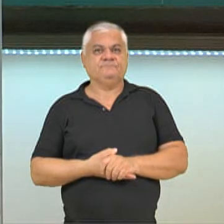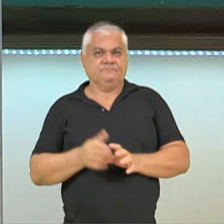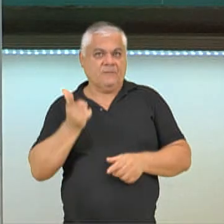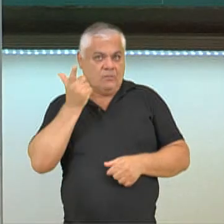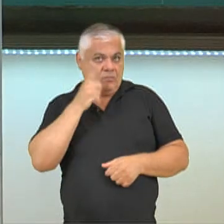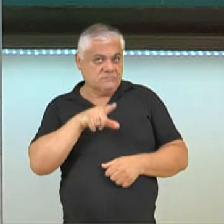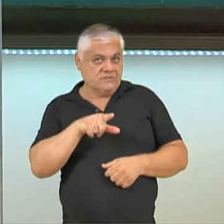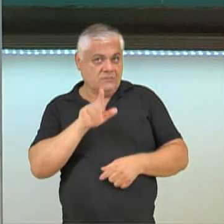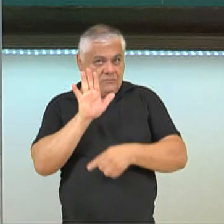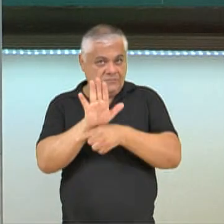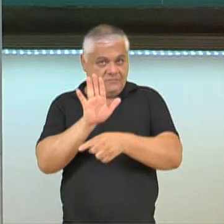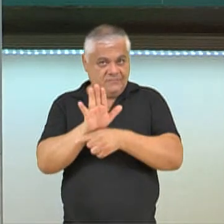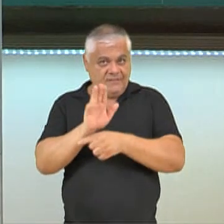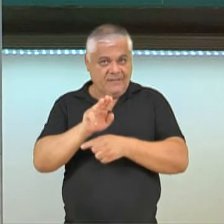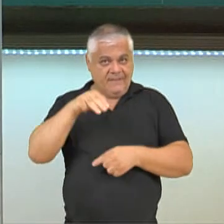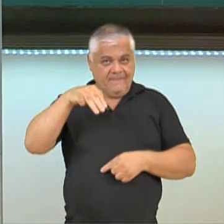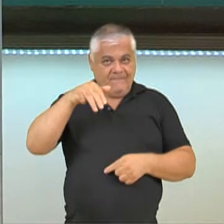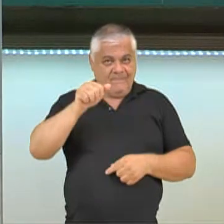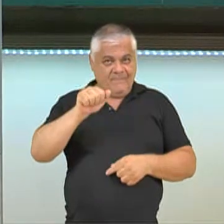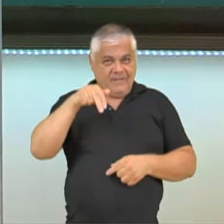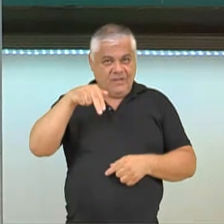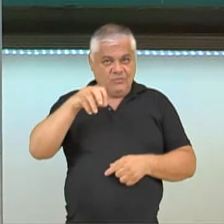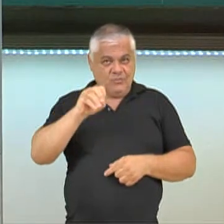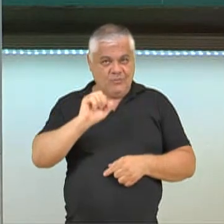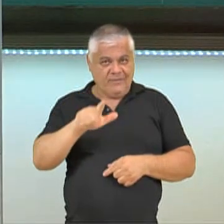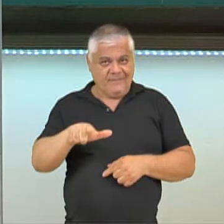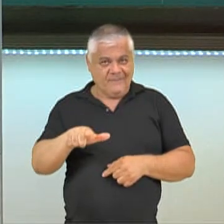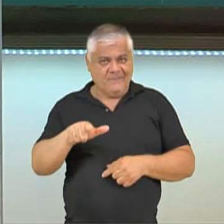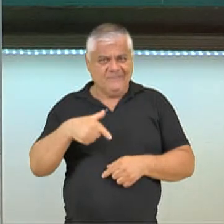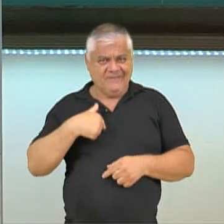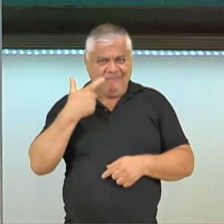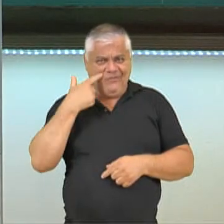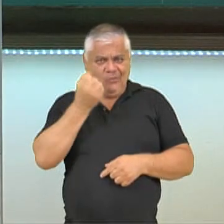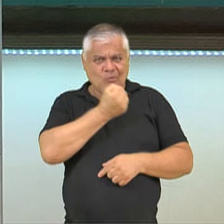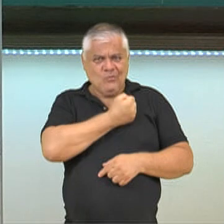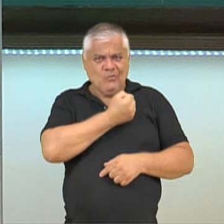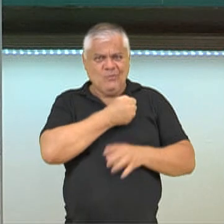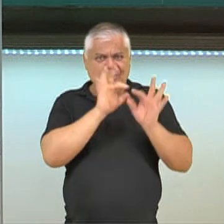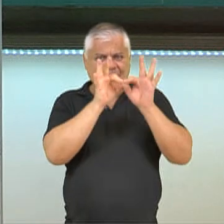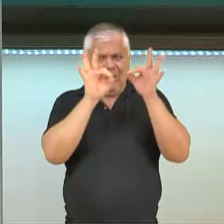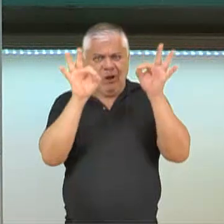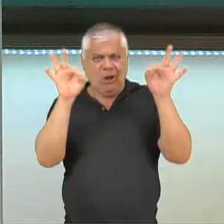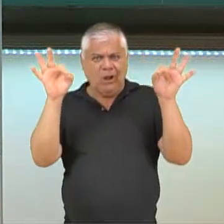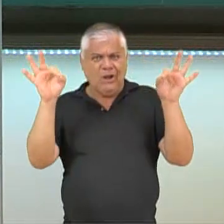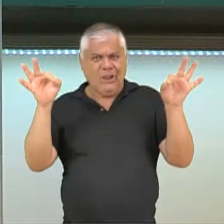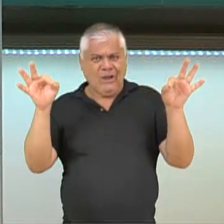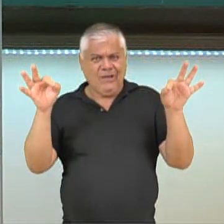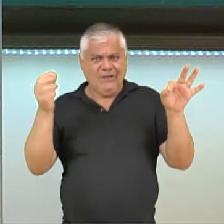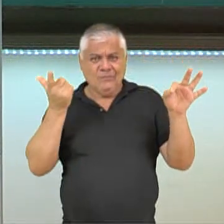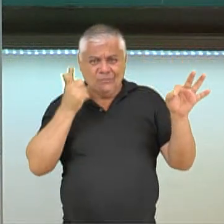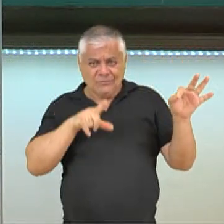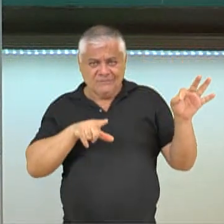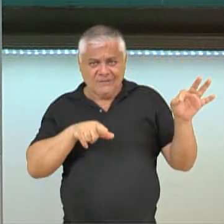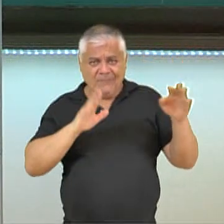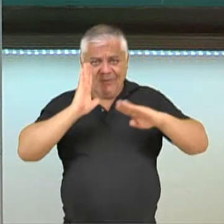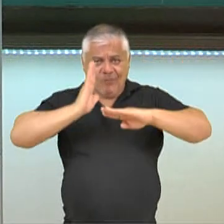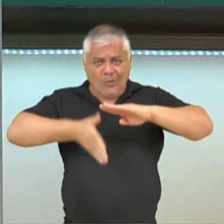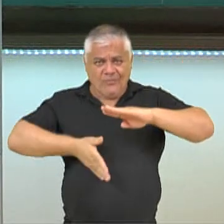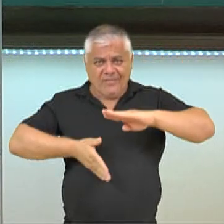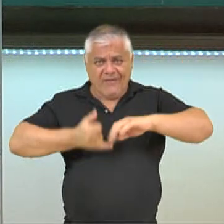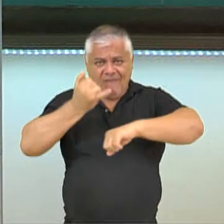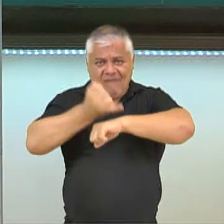Conseguiu ajudar o Manuel? Transformou aquele número num tamanho que a gente consiga identificar, medir, para ele cortar a